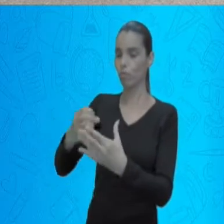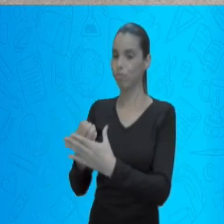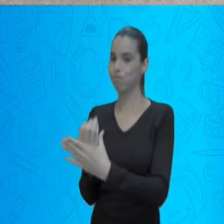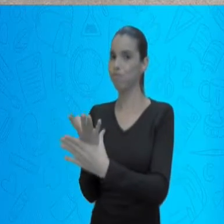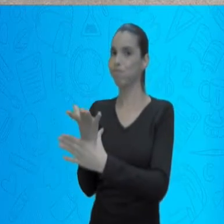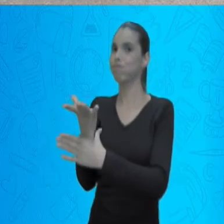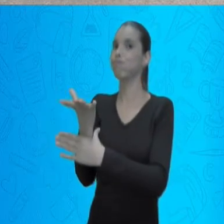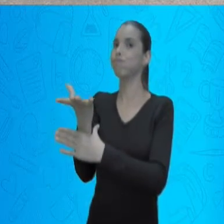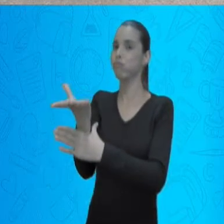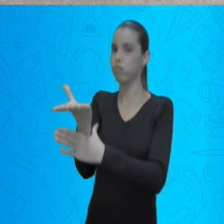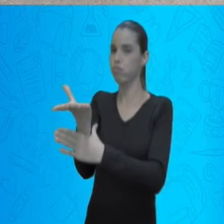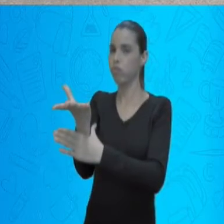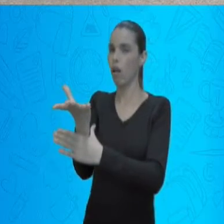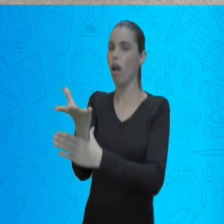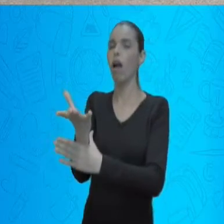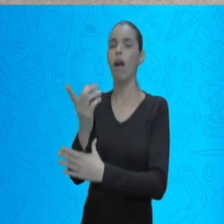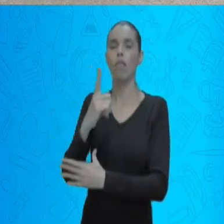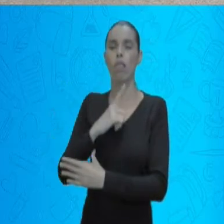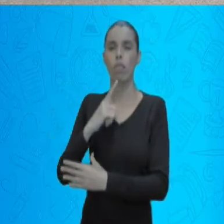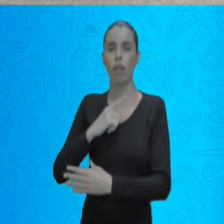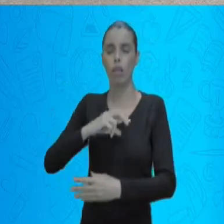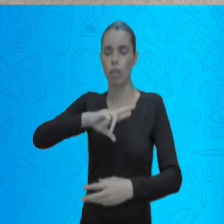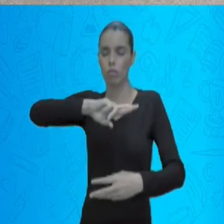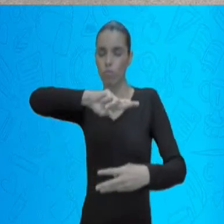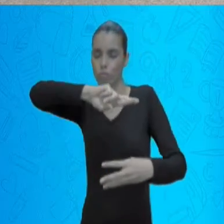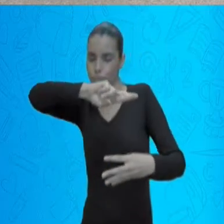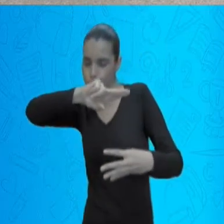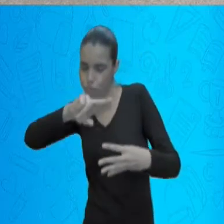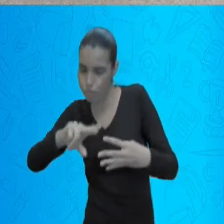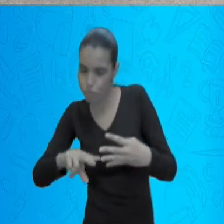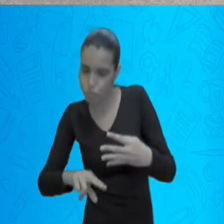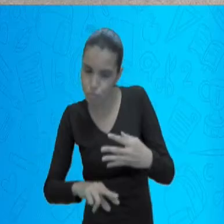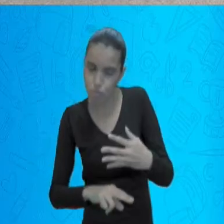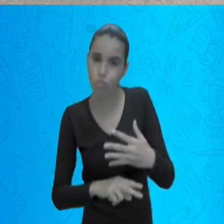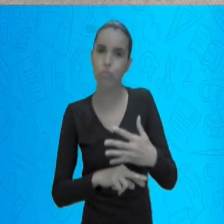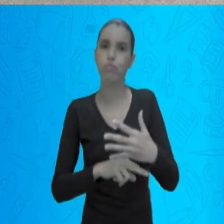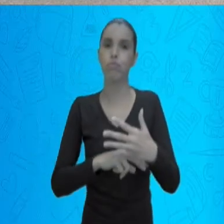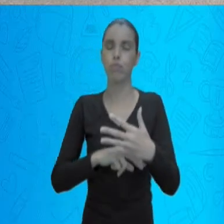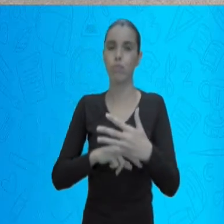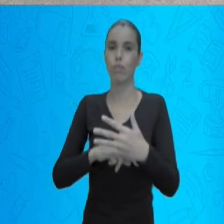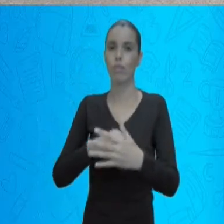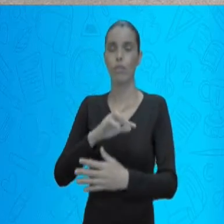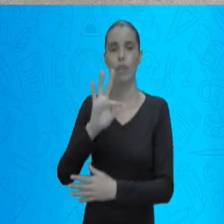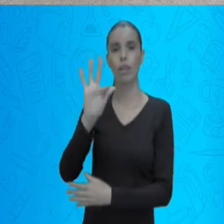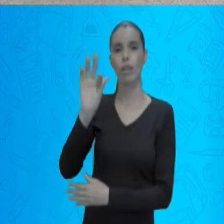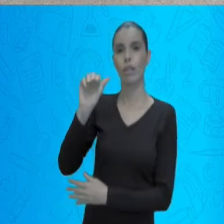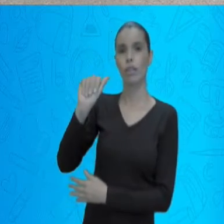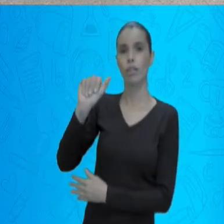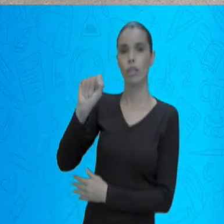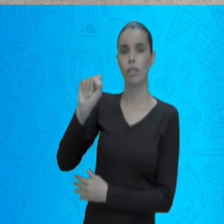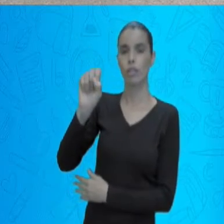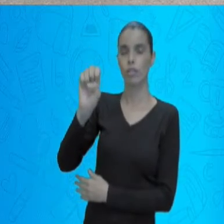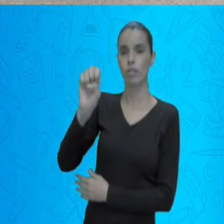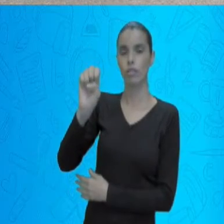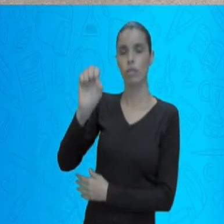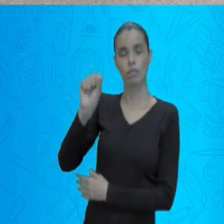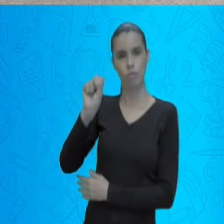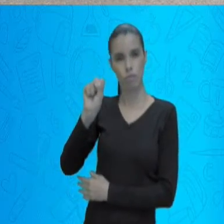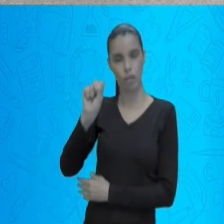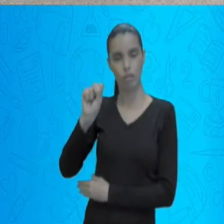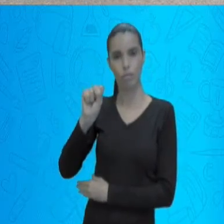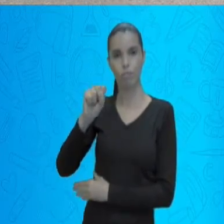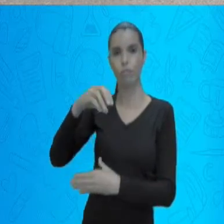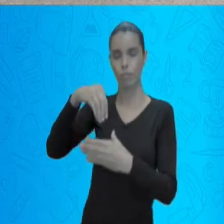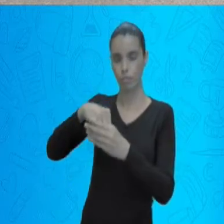de uma fase. Ela pode ser bifásica, trifásica, polifásica.